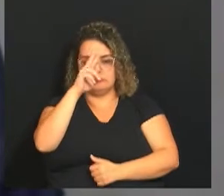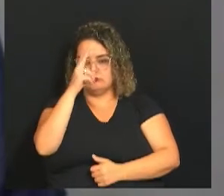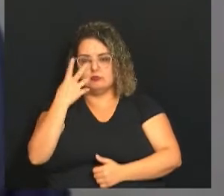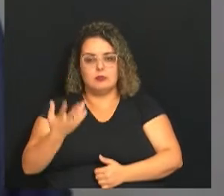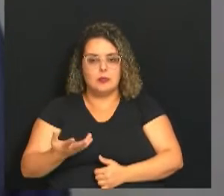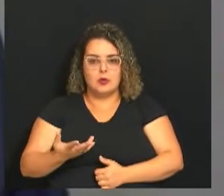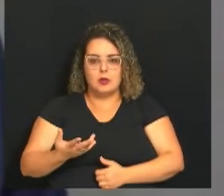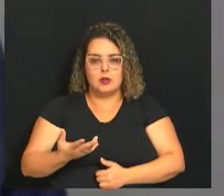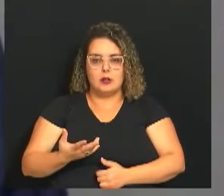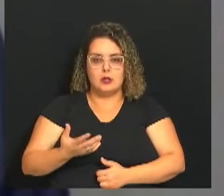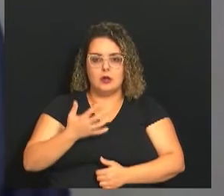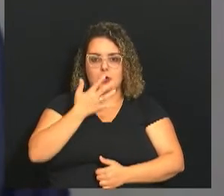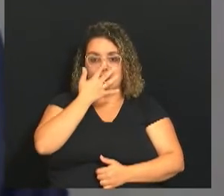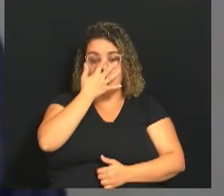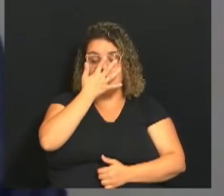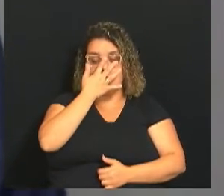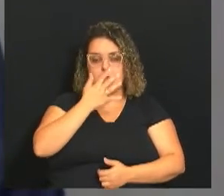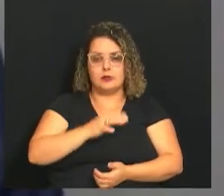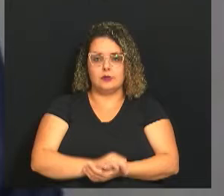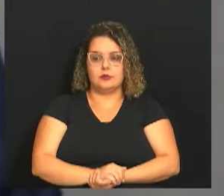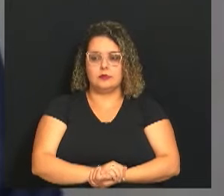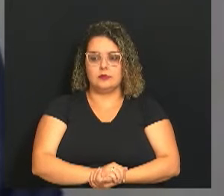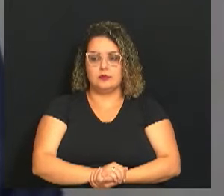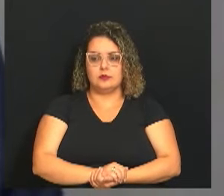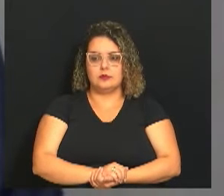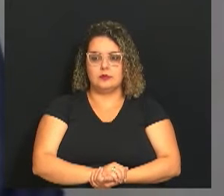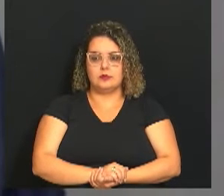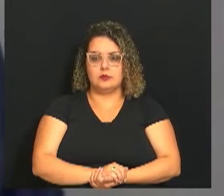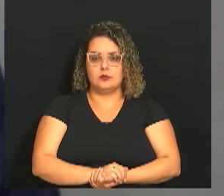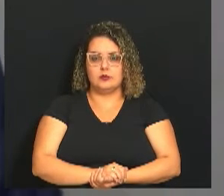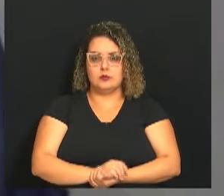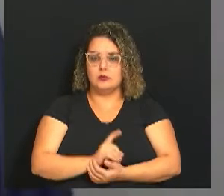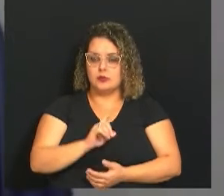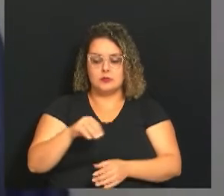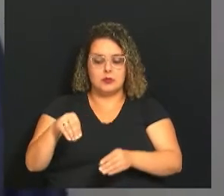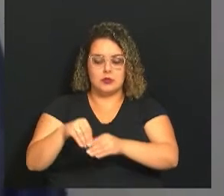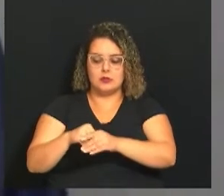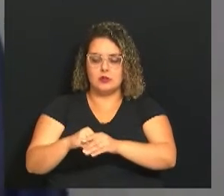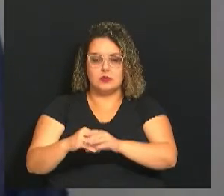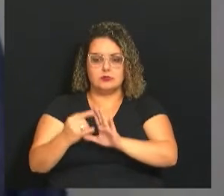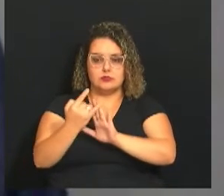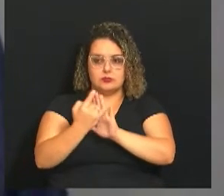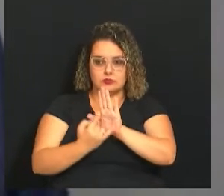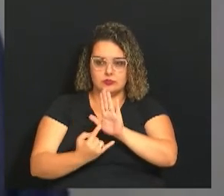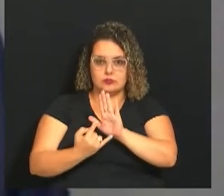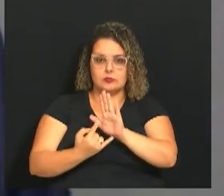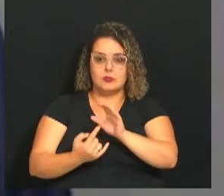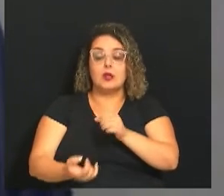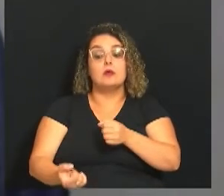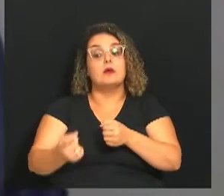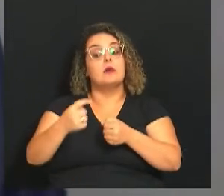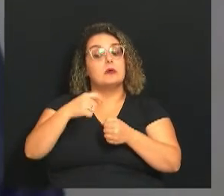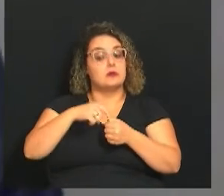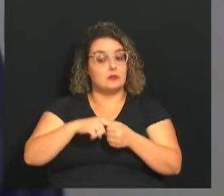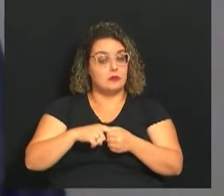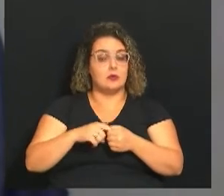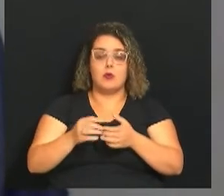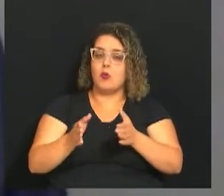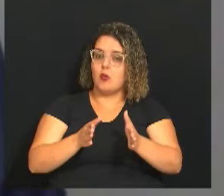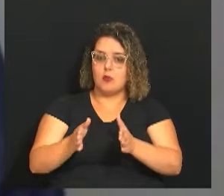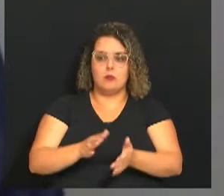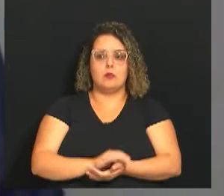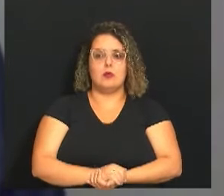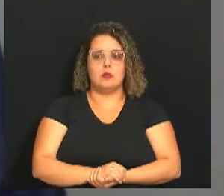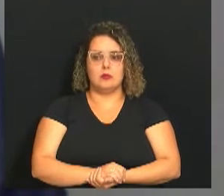sai da ficha de registro da empresa. Ele vai ter que retornar em algum momento. Então, para a empresa,